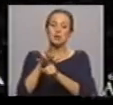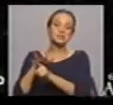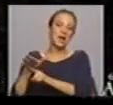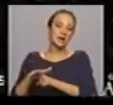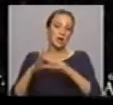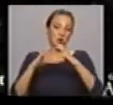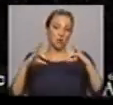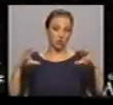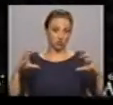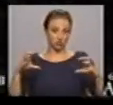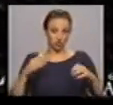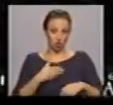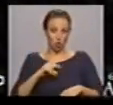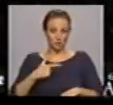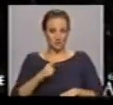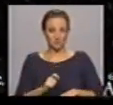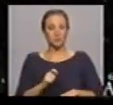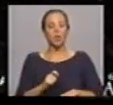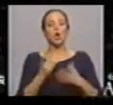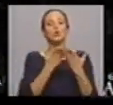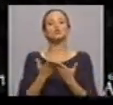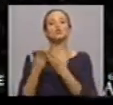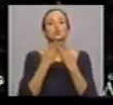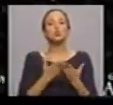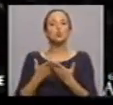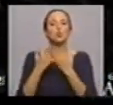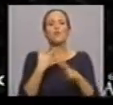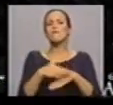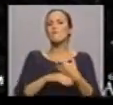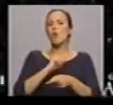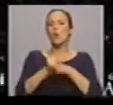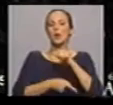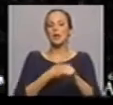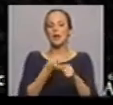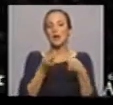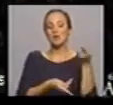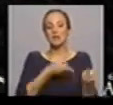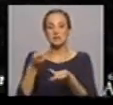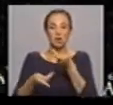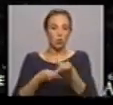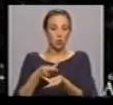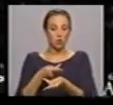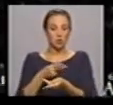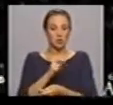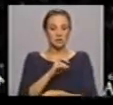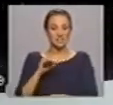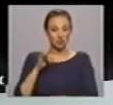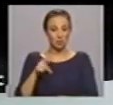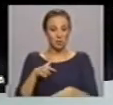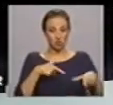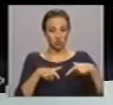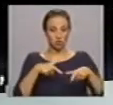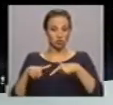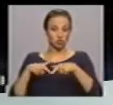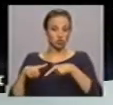nuvem de Oort. Então, este estudo, no fundo, fez uma extrapolação, uma análise da órbita de cerca de 300 mil estrelas,